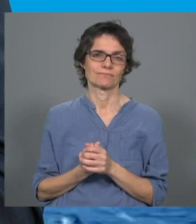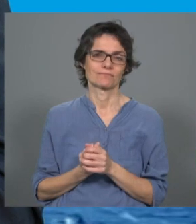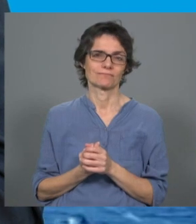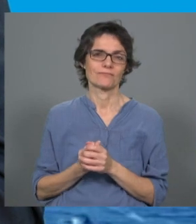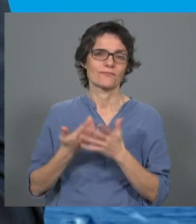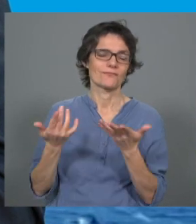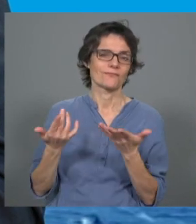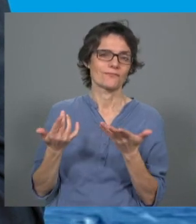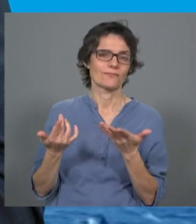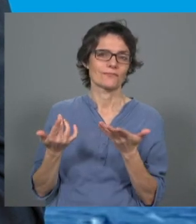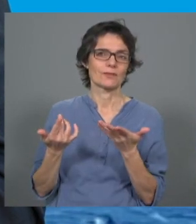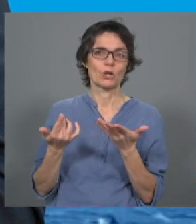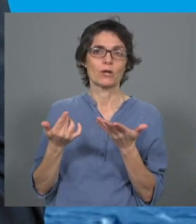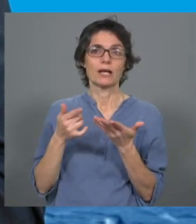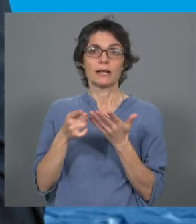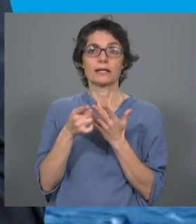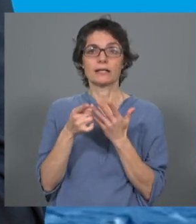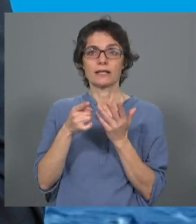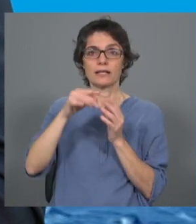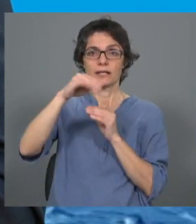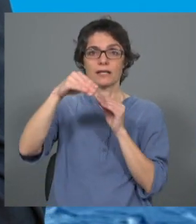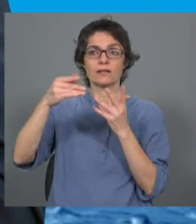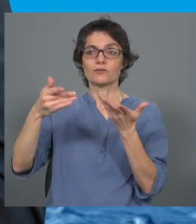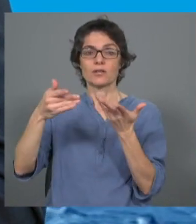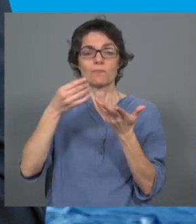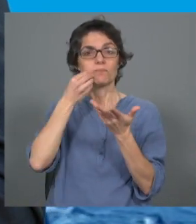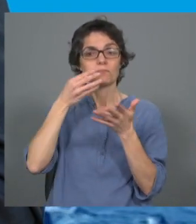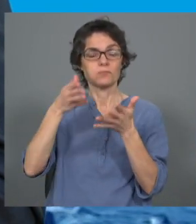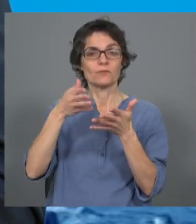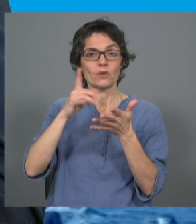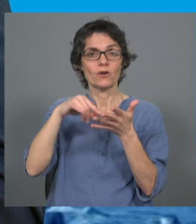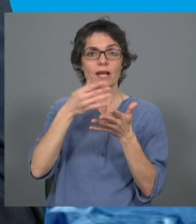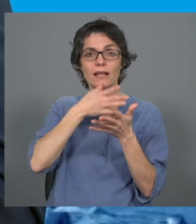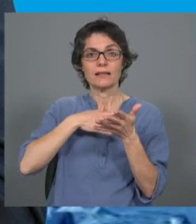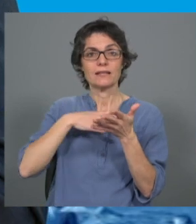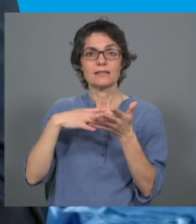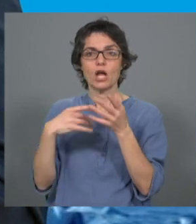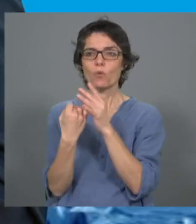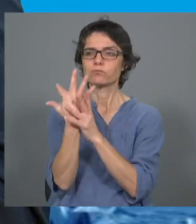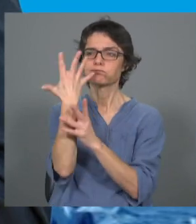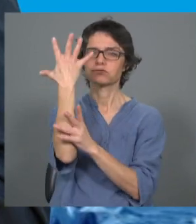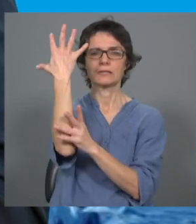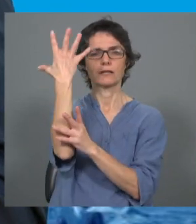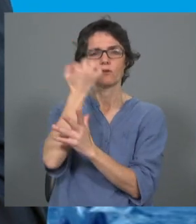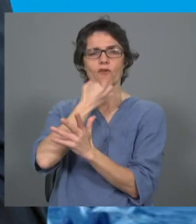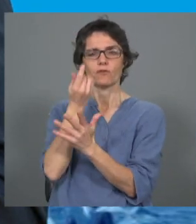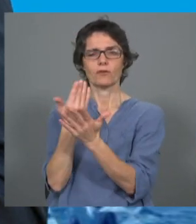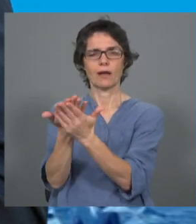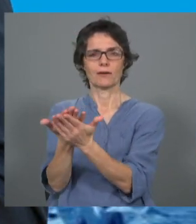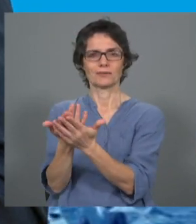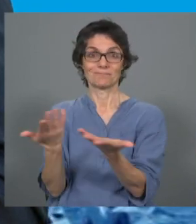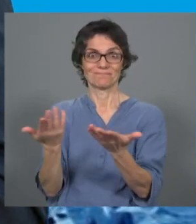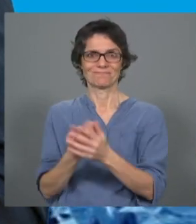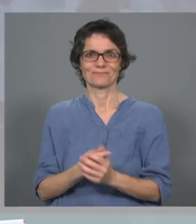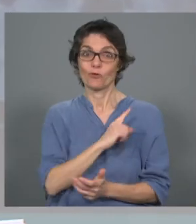Que é isto ao qual Ele nos chama e como Ele nos quer. Uns ramos viçosos, frondosos e frutíferos.